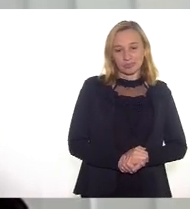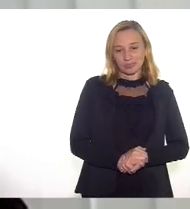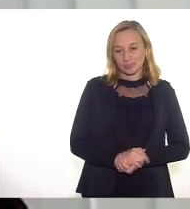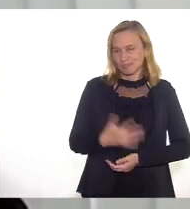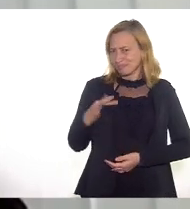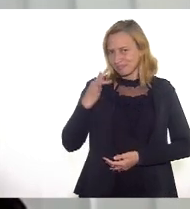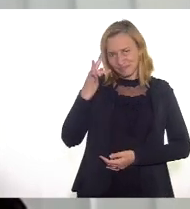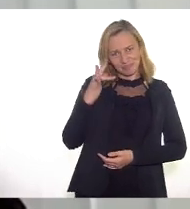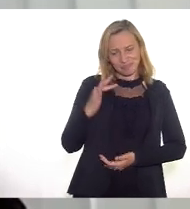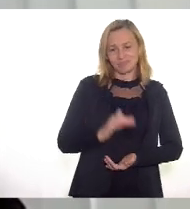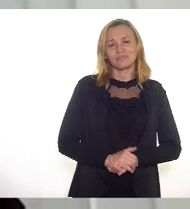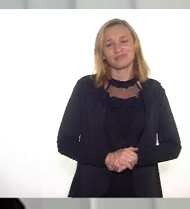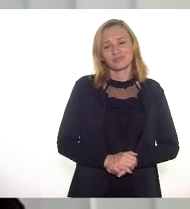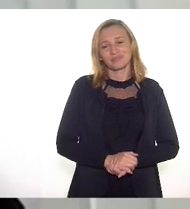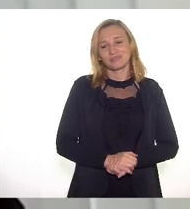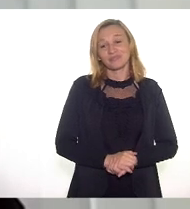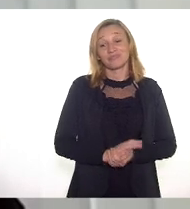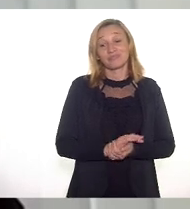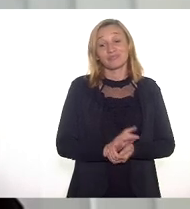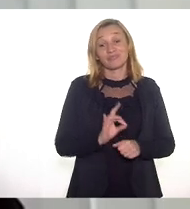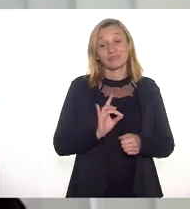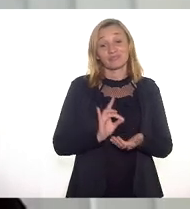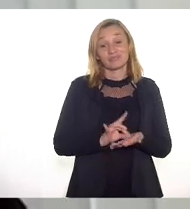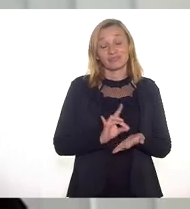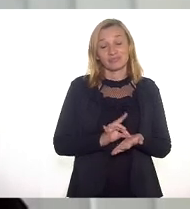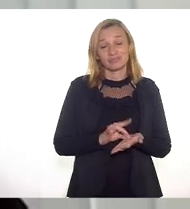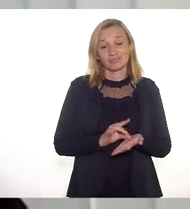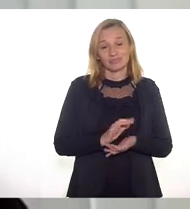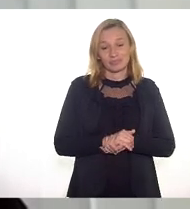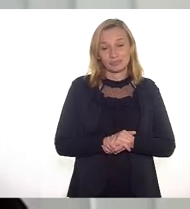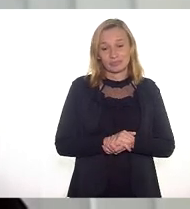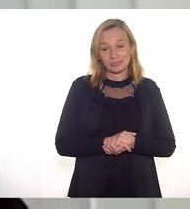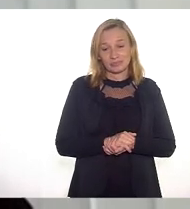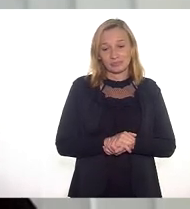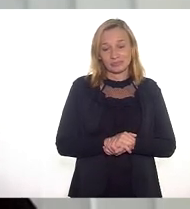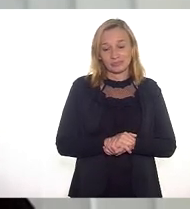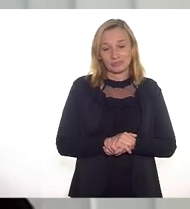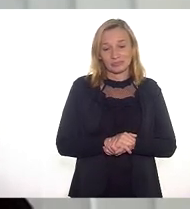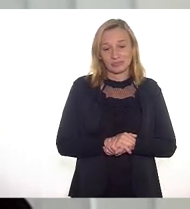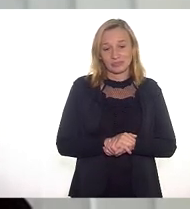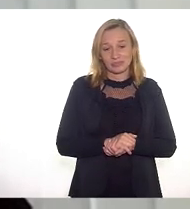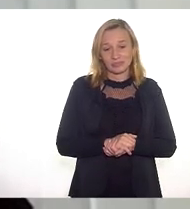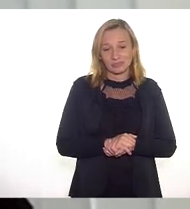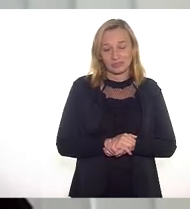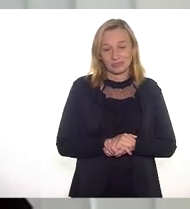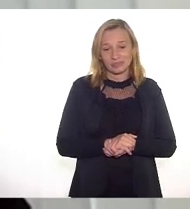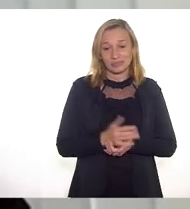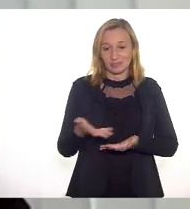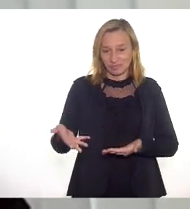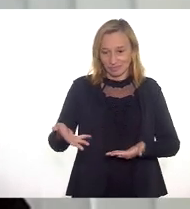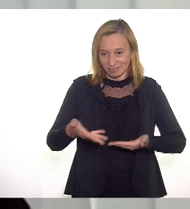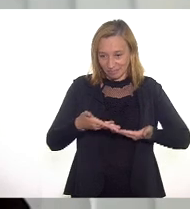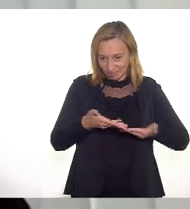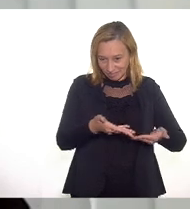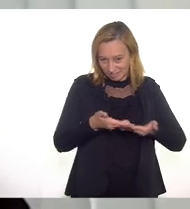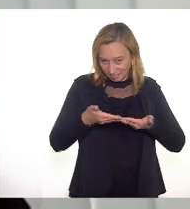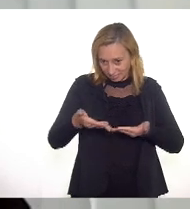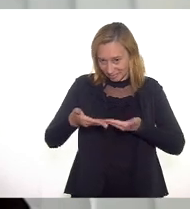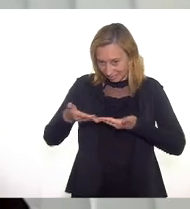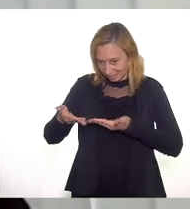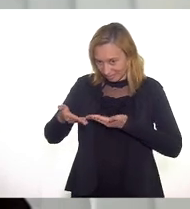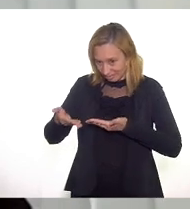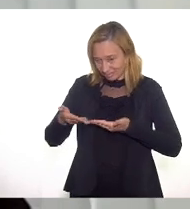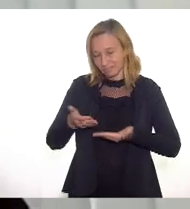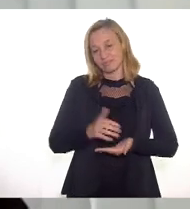ser bem breve aqui. Hoje, na verdade, estou fazendo esse... Na verdade, é uma convocação aqui no